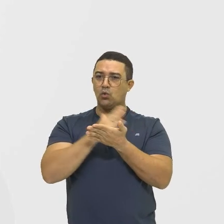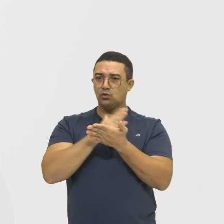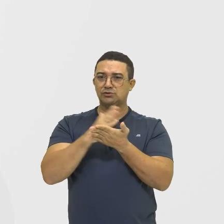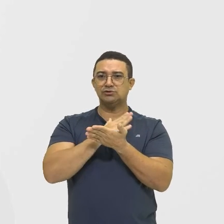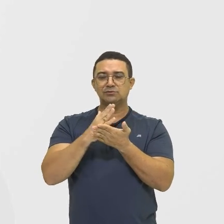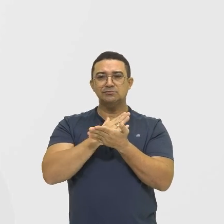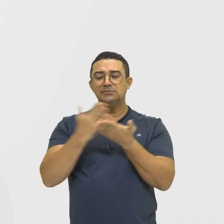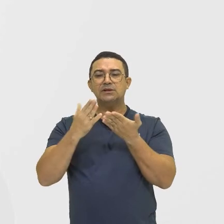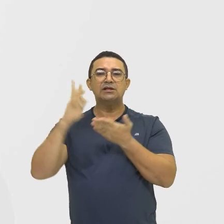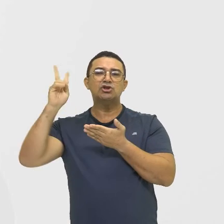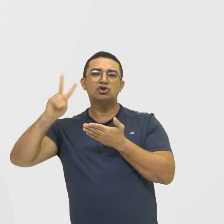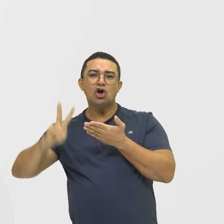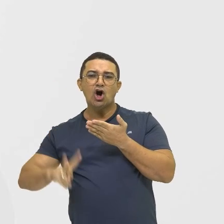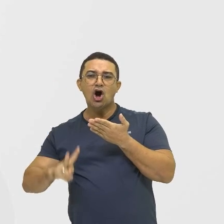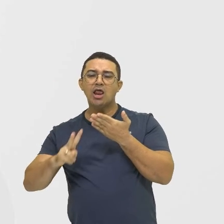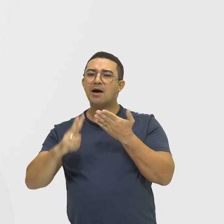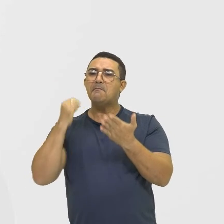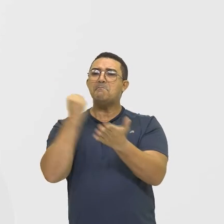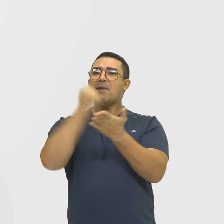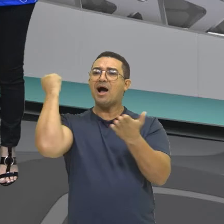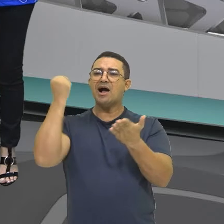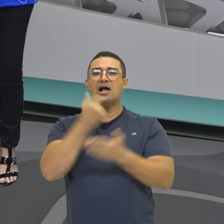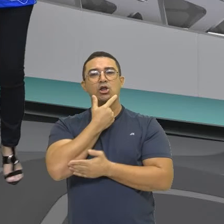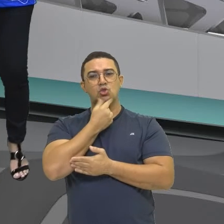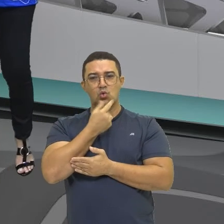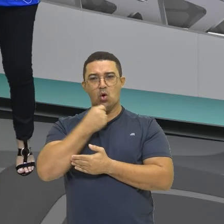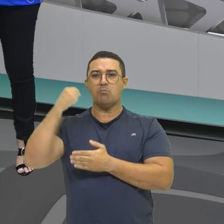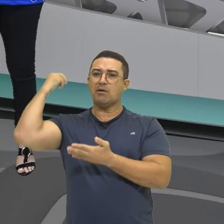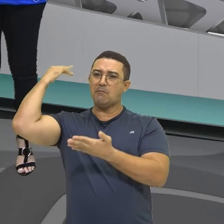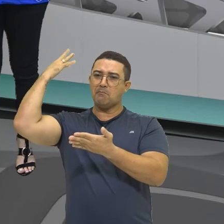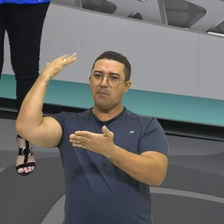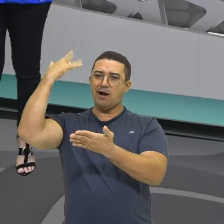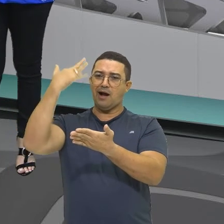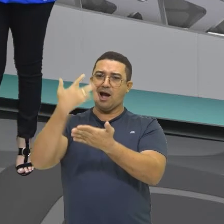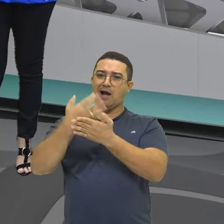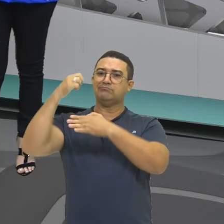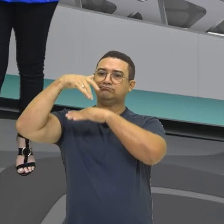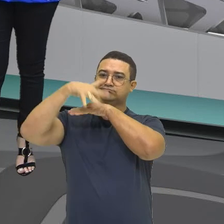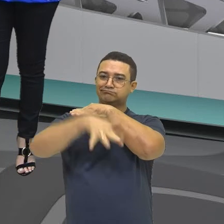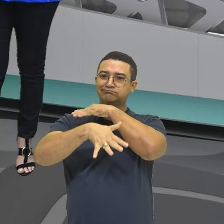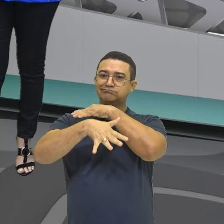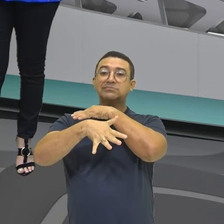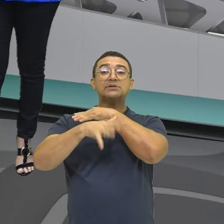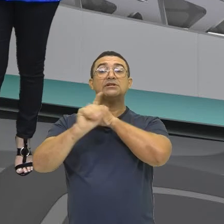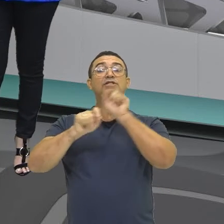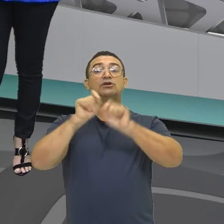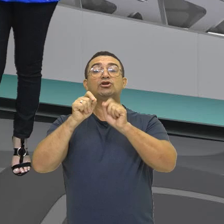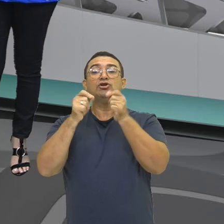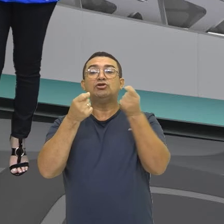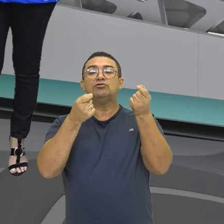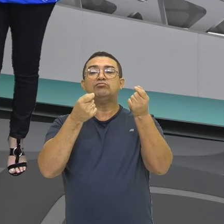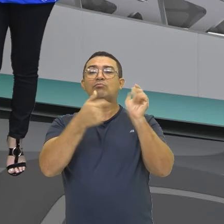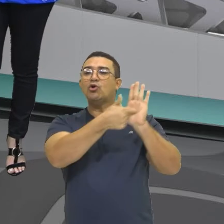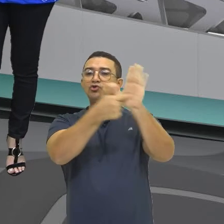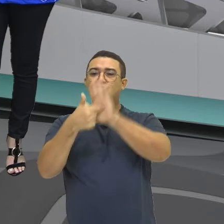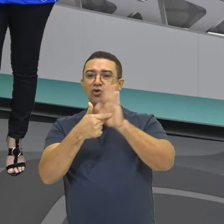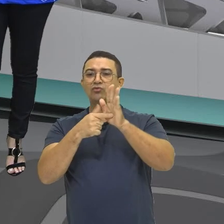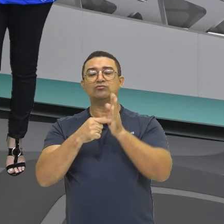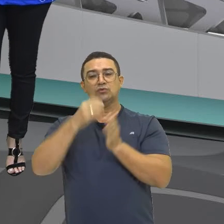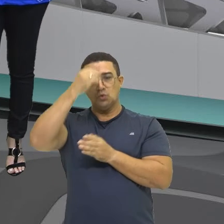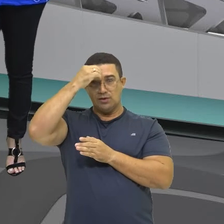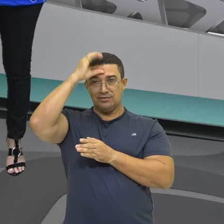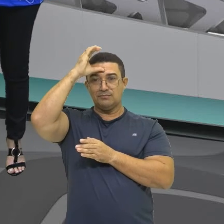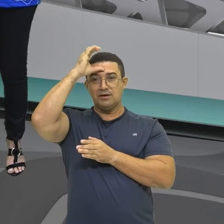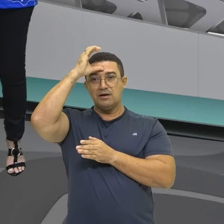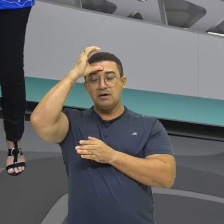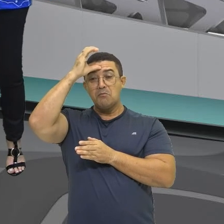da pré-história. Desse homem, vamos dizer, que tem todo um conhecimento. Então, o Brasil tem